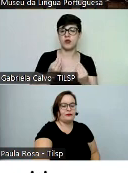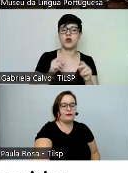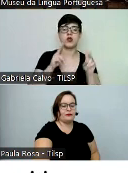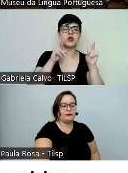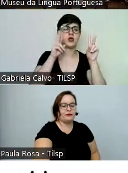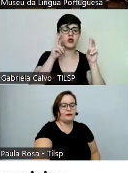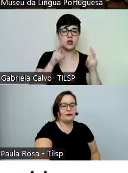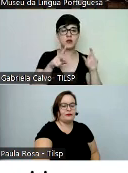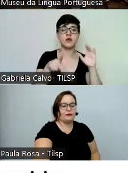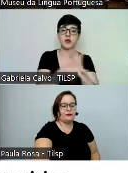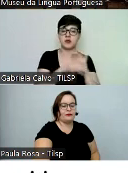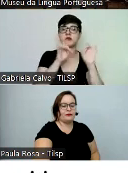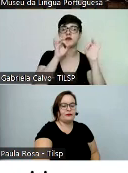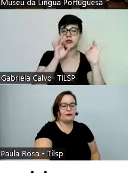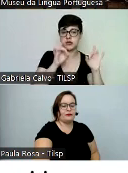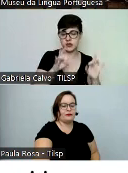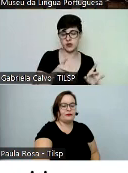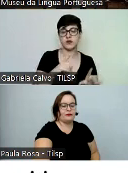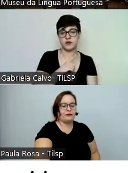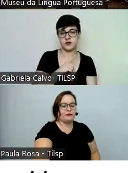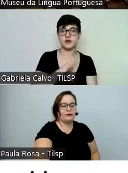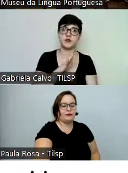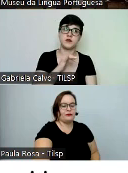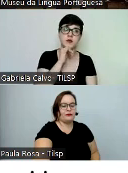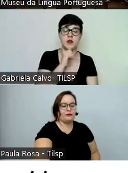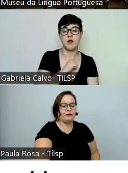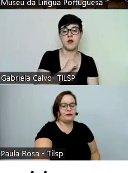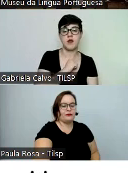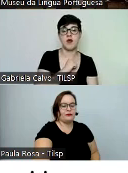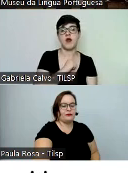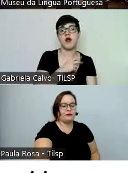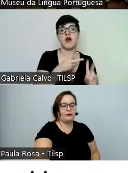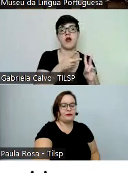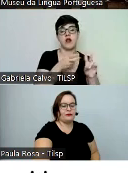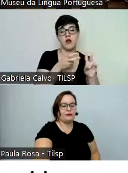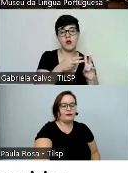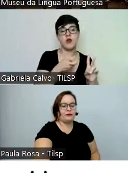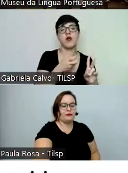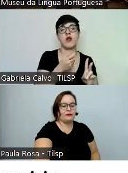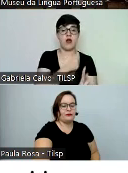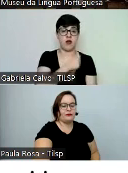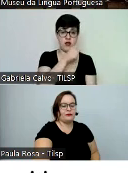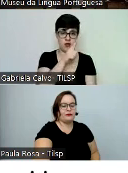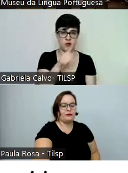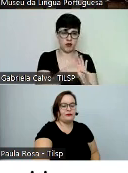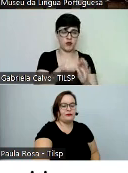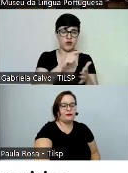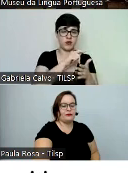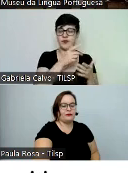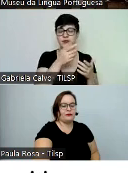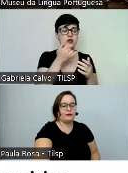Exposições que a gente escolhe então por exemplo as línguas de sinais do Canadá que Eu mencionei mas também